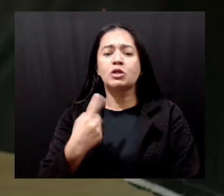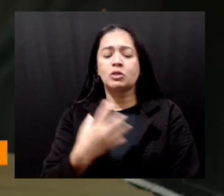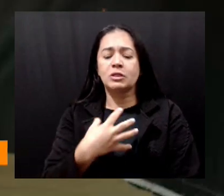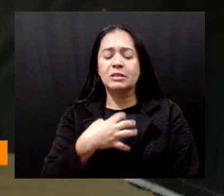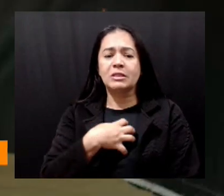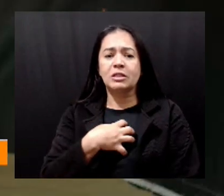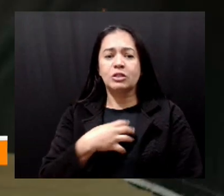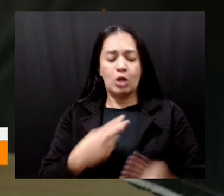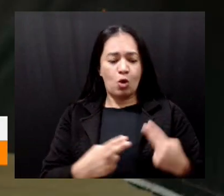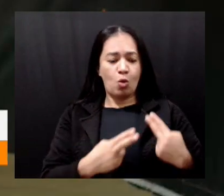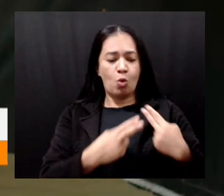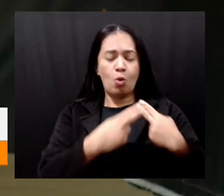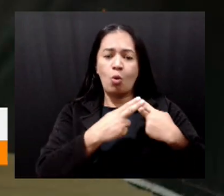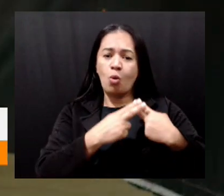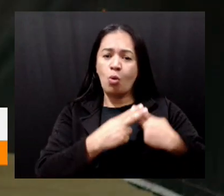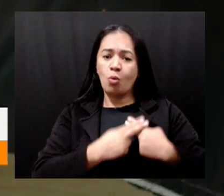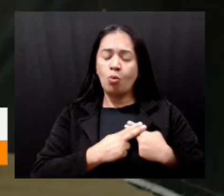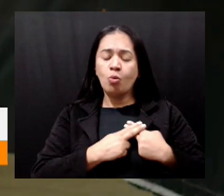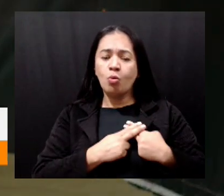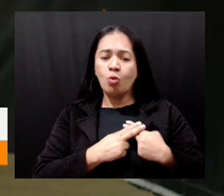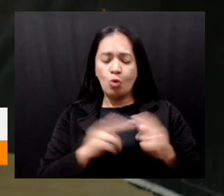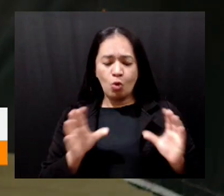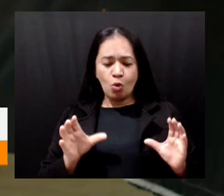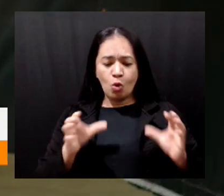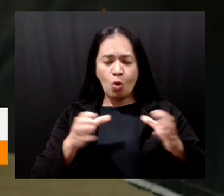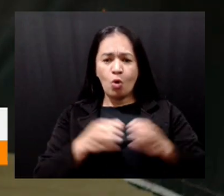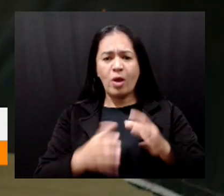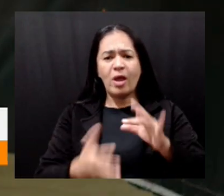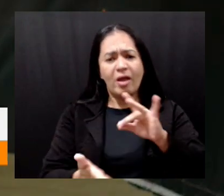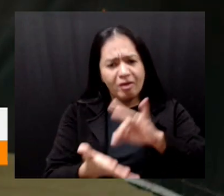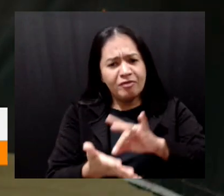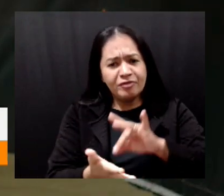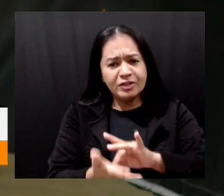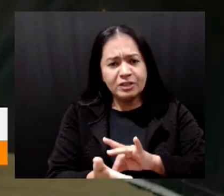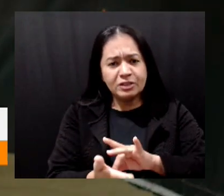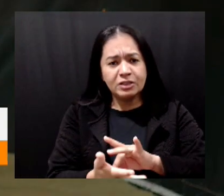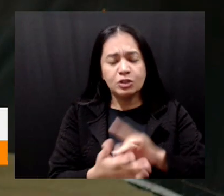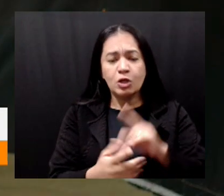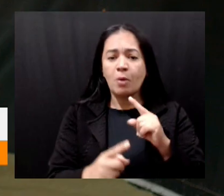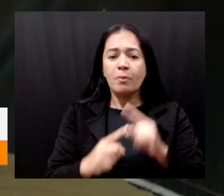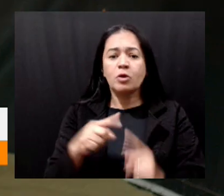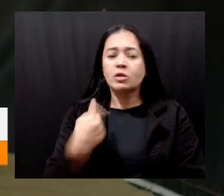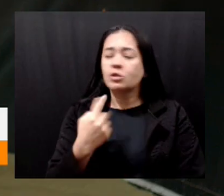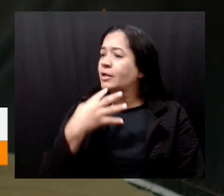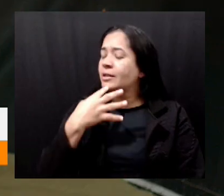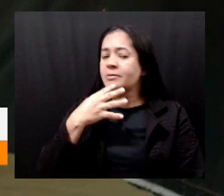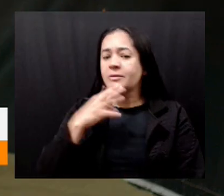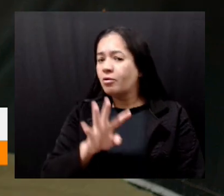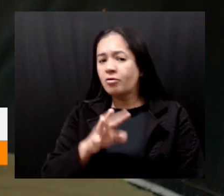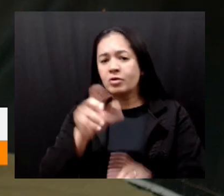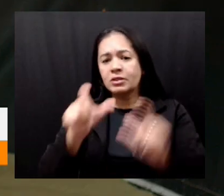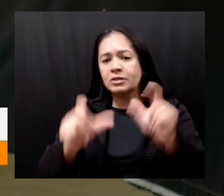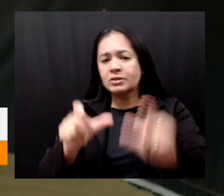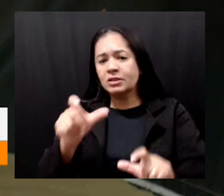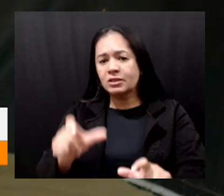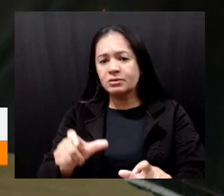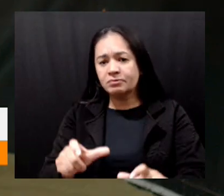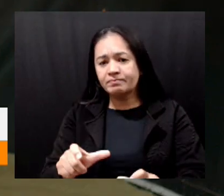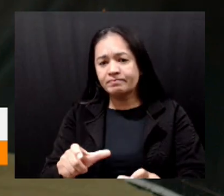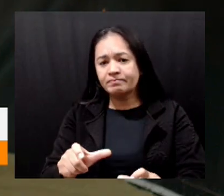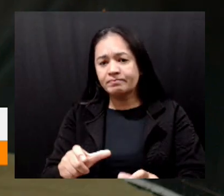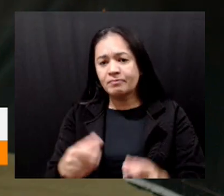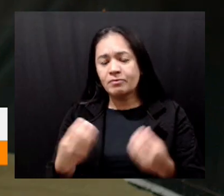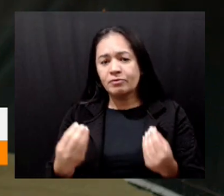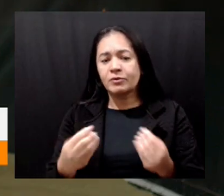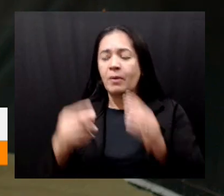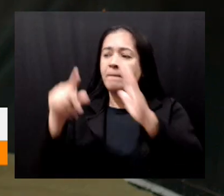é real, mesmo quando a gente não conhece as pessoas. Eu vou perguntar, então, para a Marina, para a